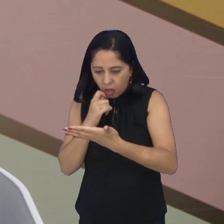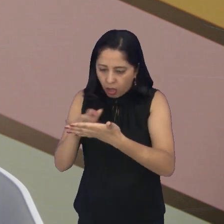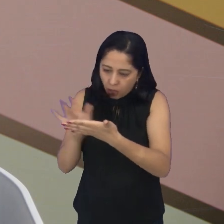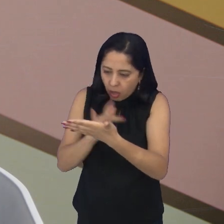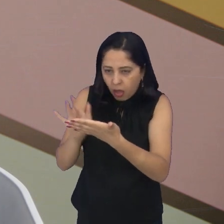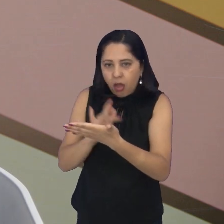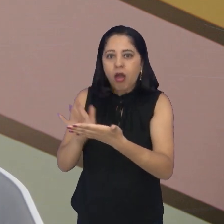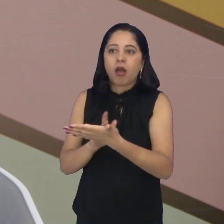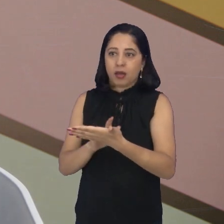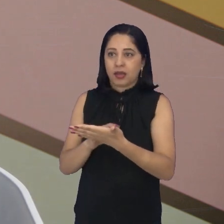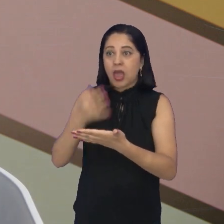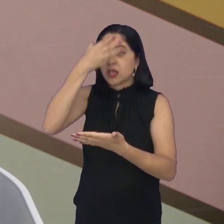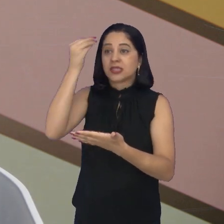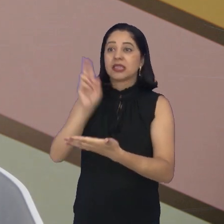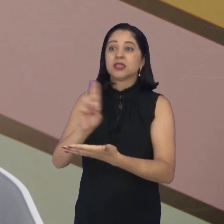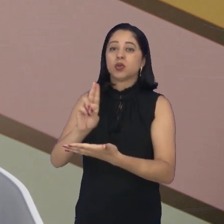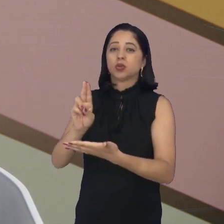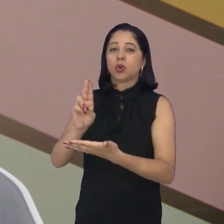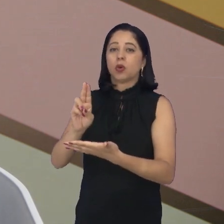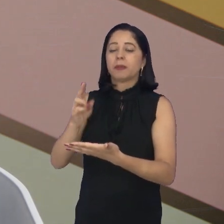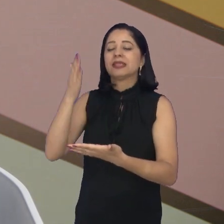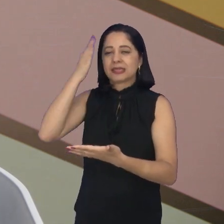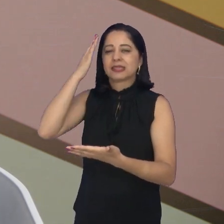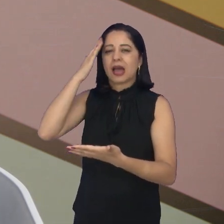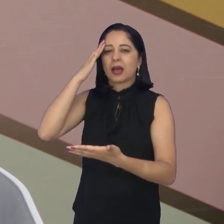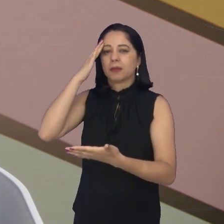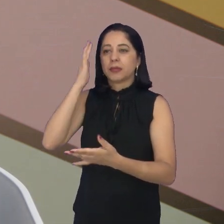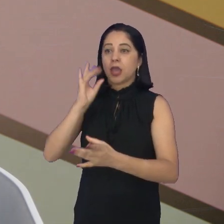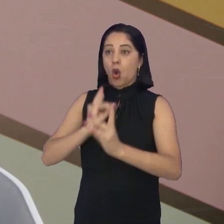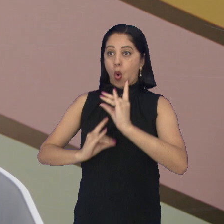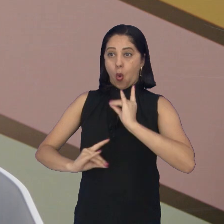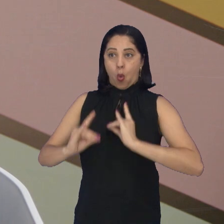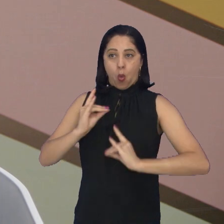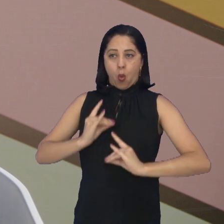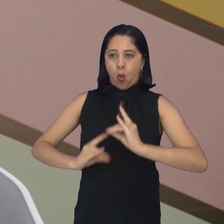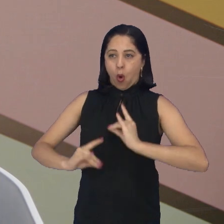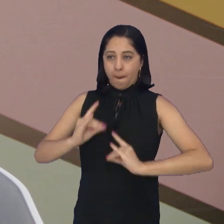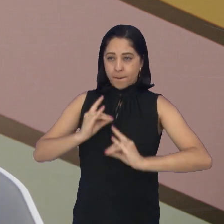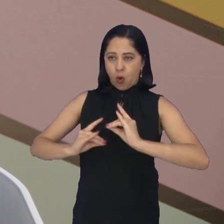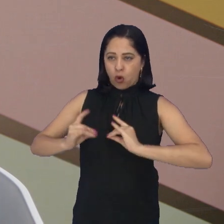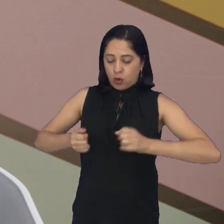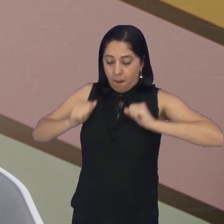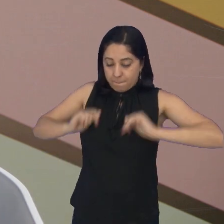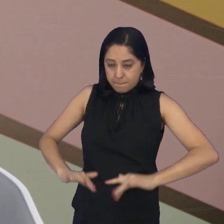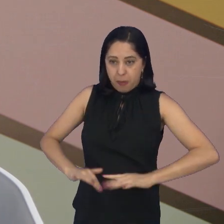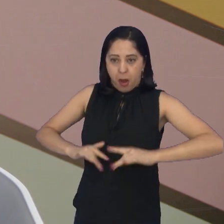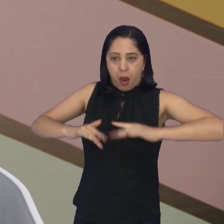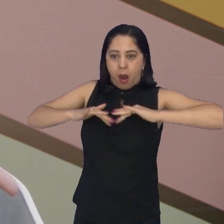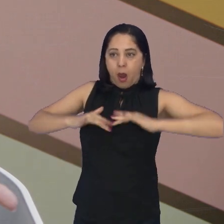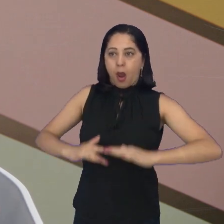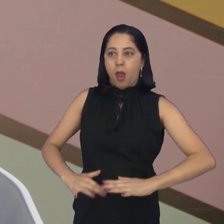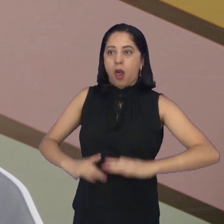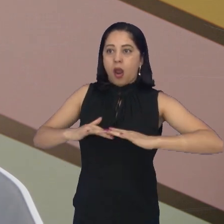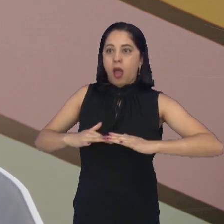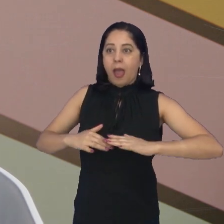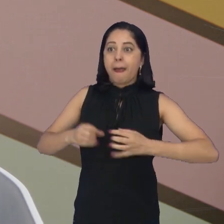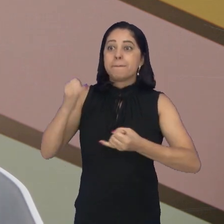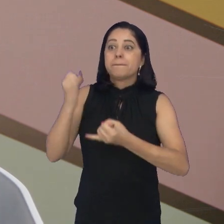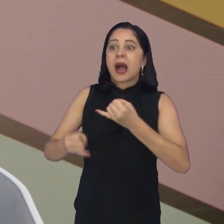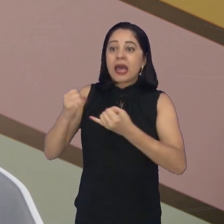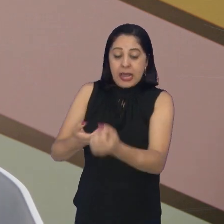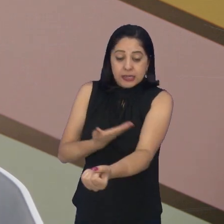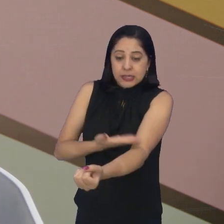Esqueci o nome, mas aquilo que a tela libera é semelhante a um vício da droga, né? A criança vicia, nós ficamos viciados na